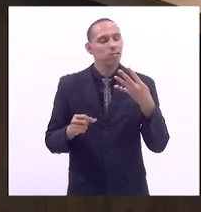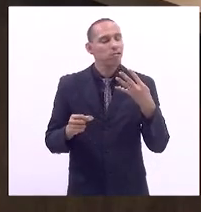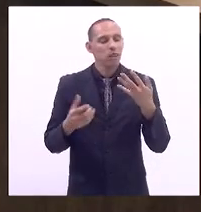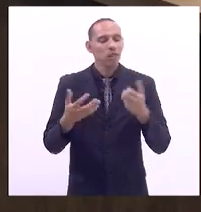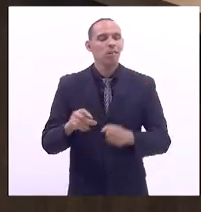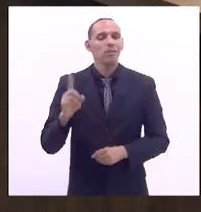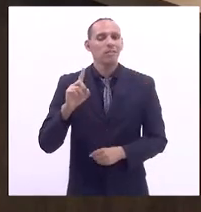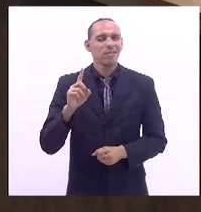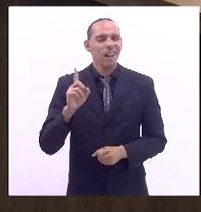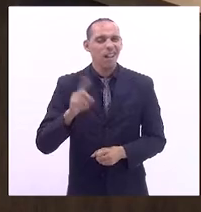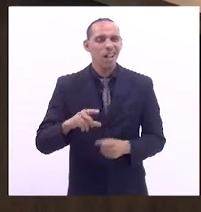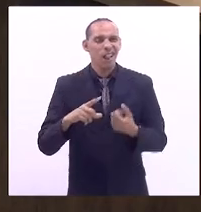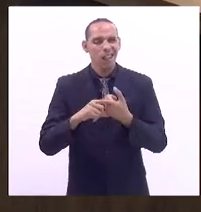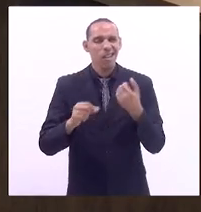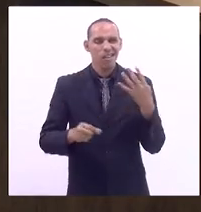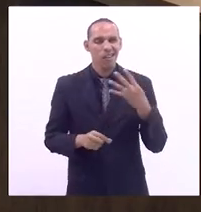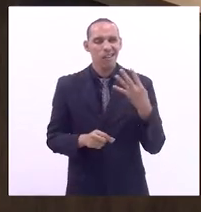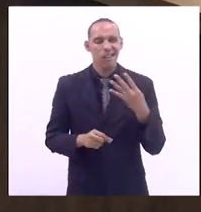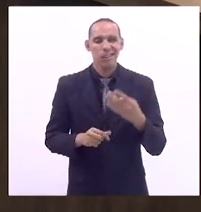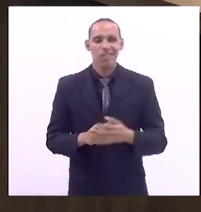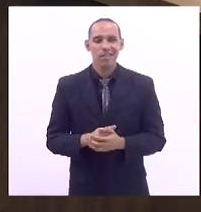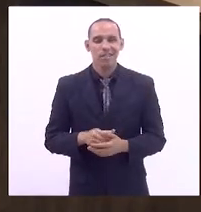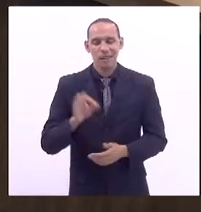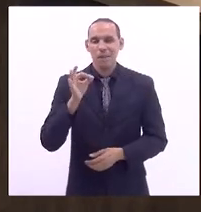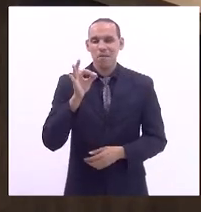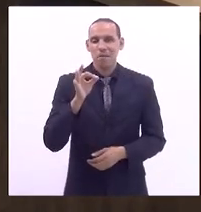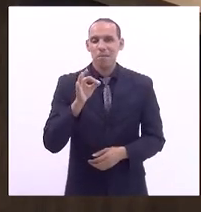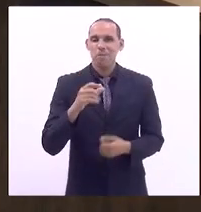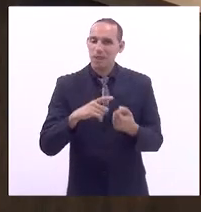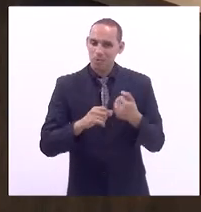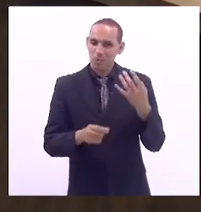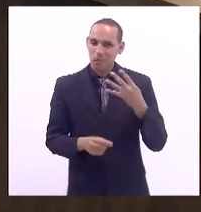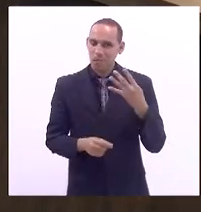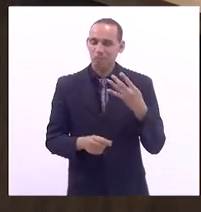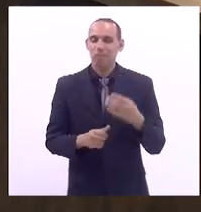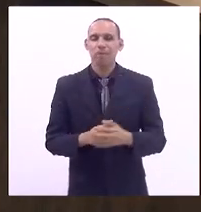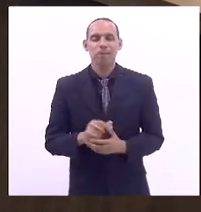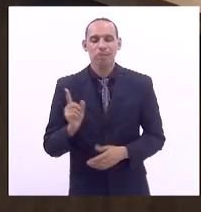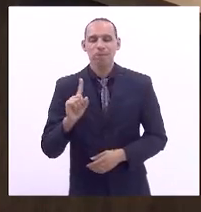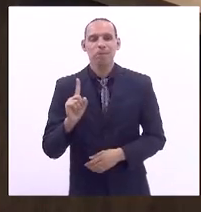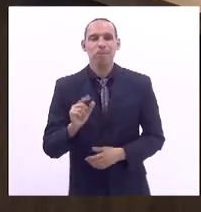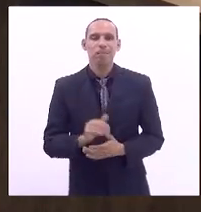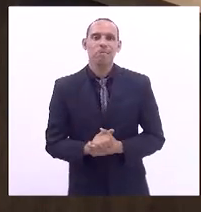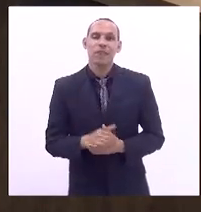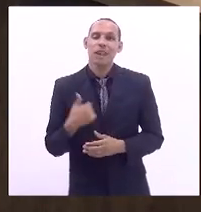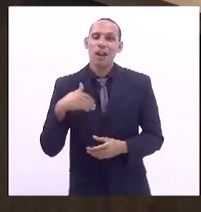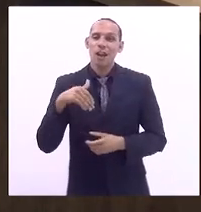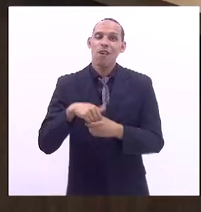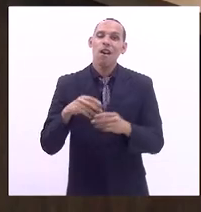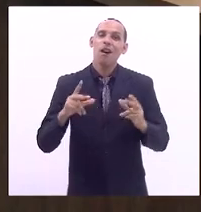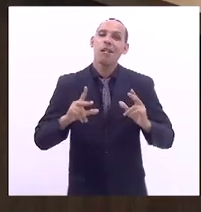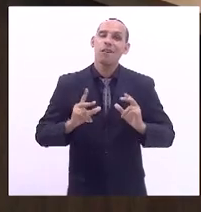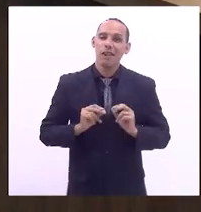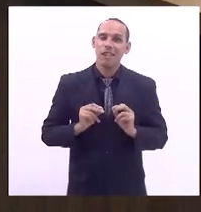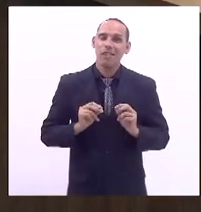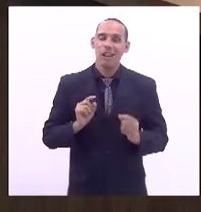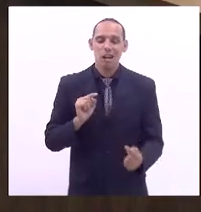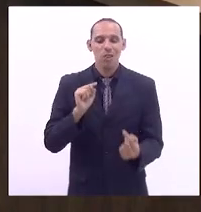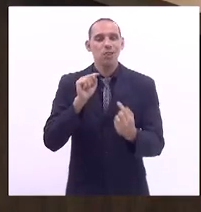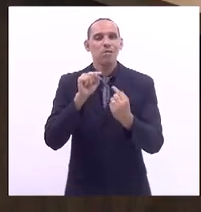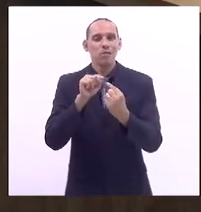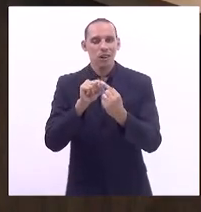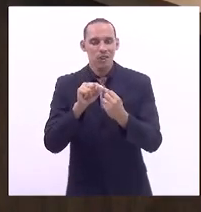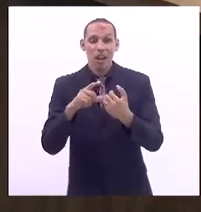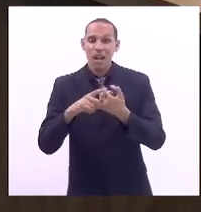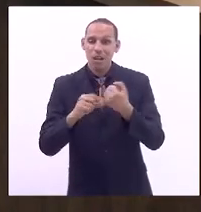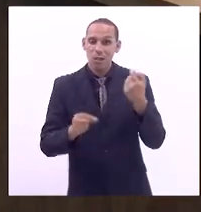sem precisar olhar é o quarto né quarto é o quarto e voltando no mérito favorável